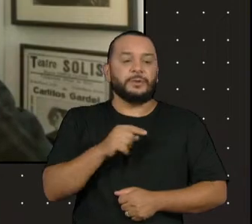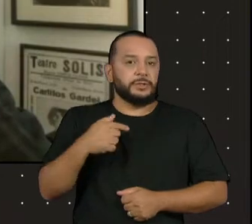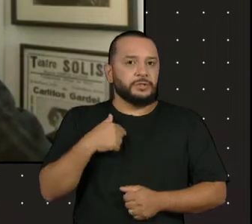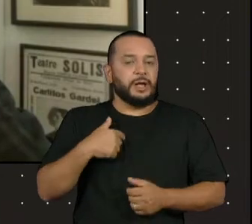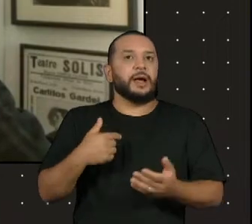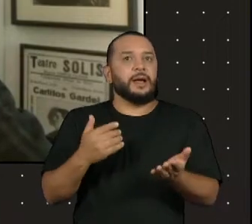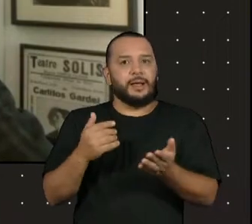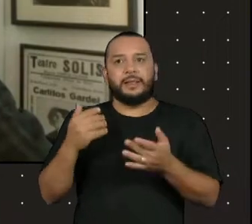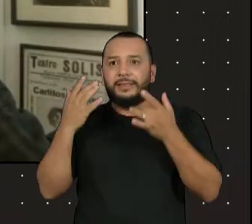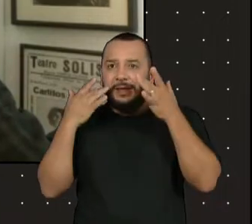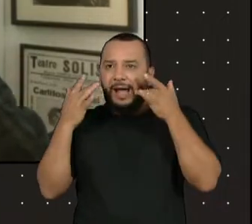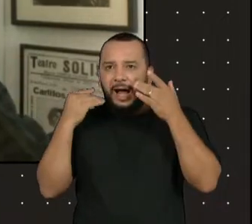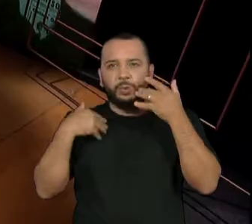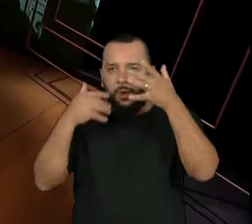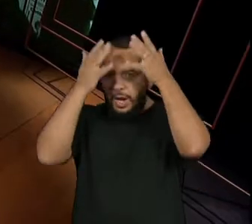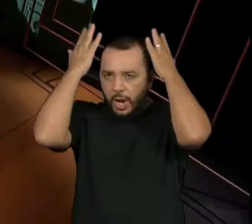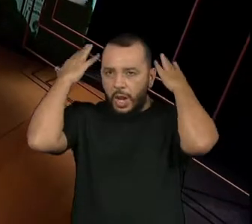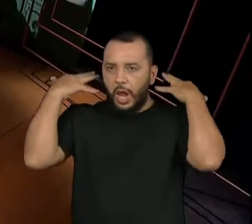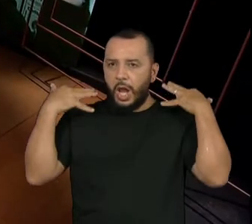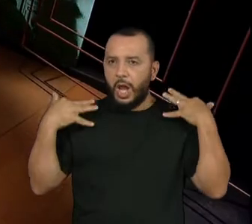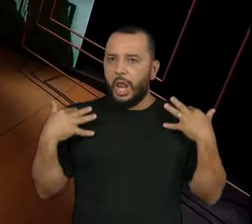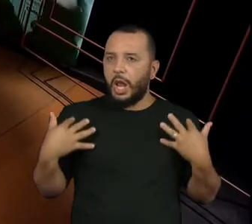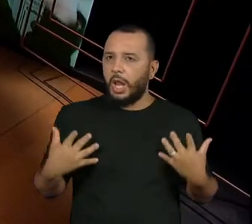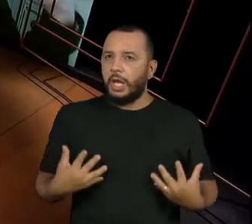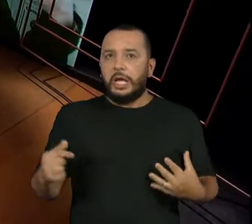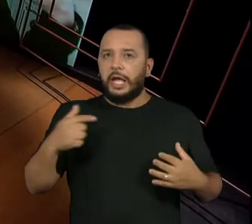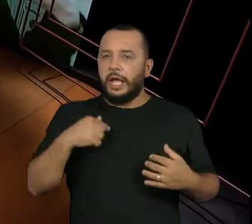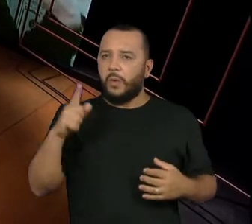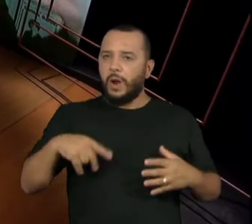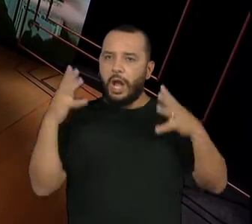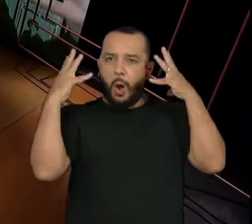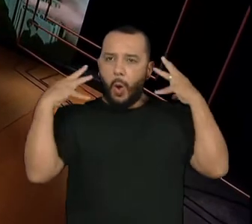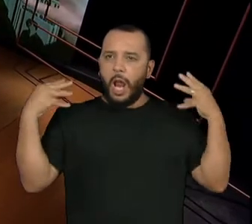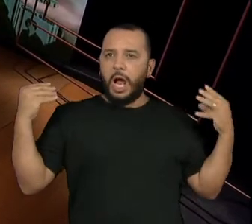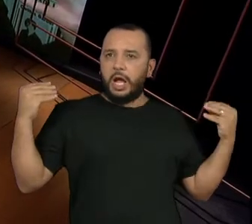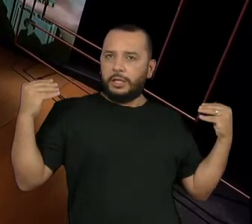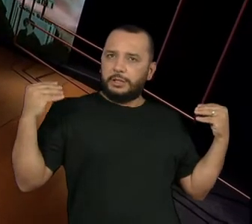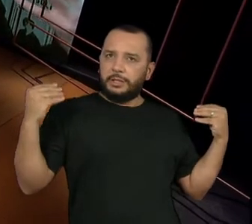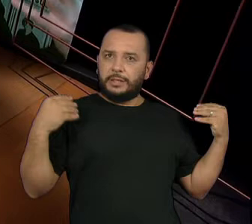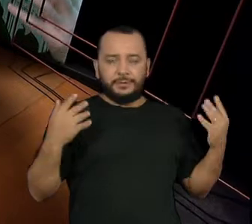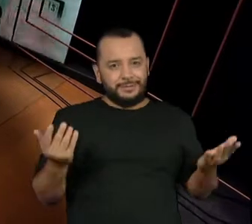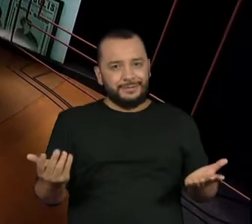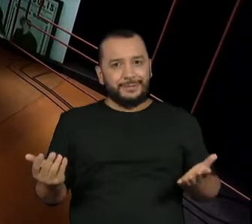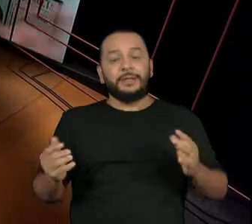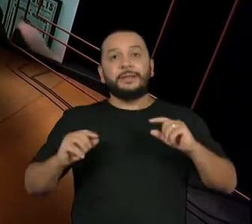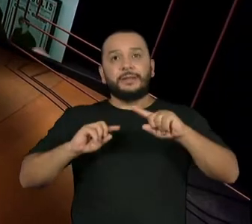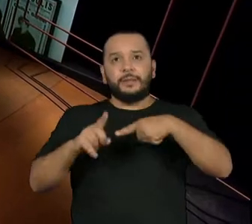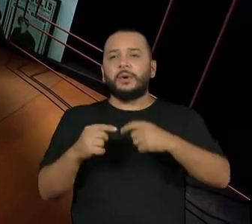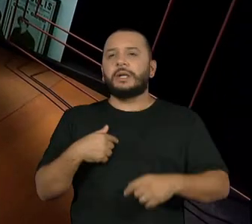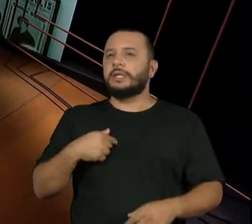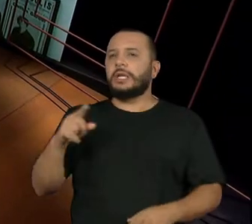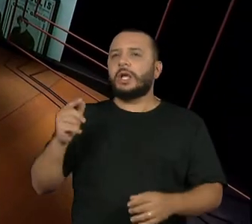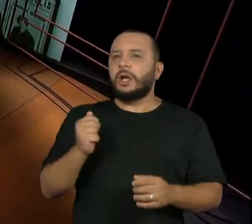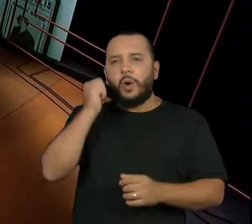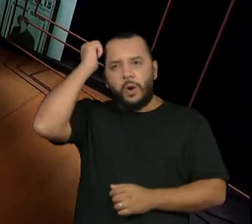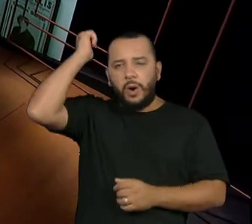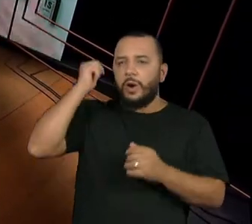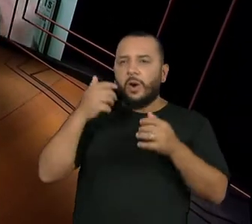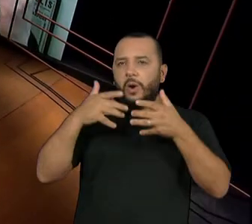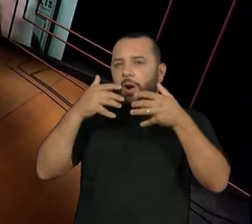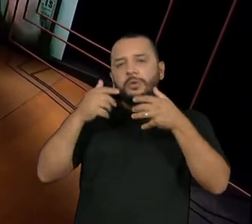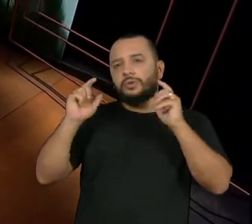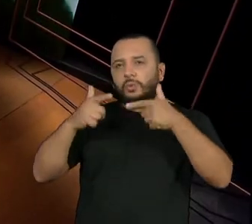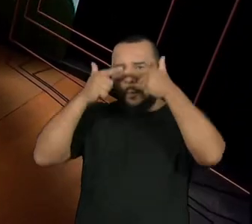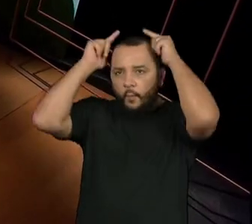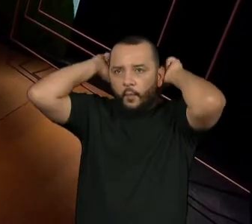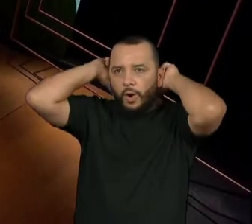peça Calabar com o cabelão, fazia um holandês, né, cabelão enorme e tal, não sei o quê. Daniel Filho corta tudo, a novela, tal, tudo